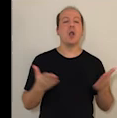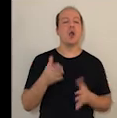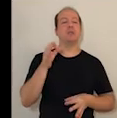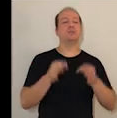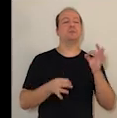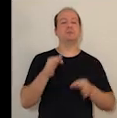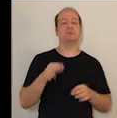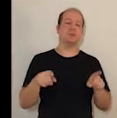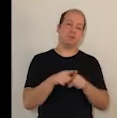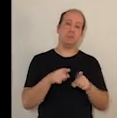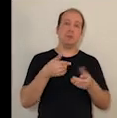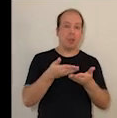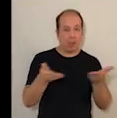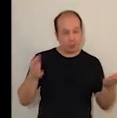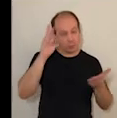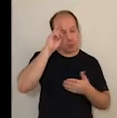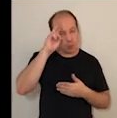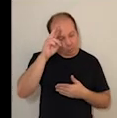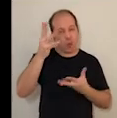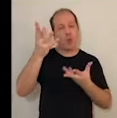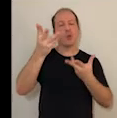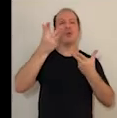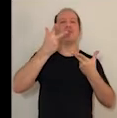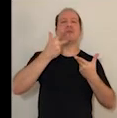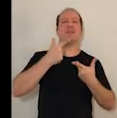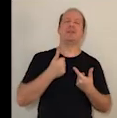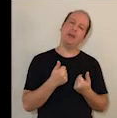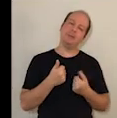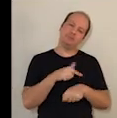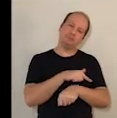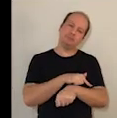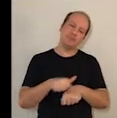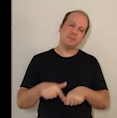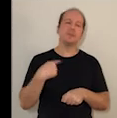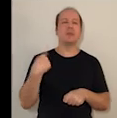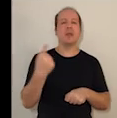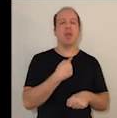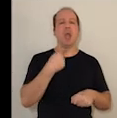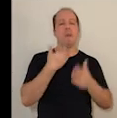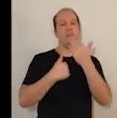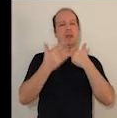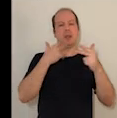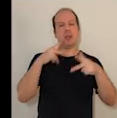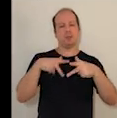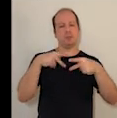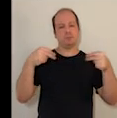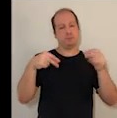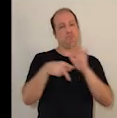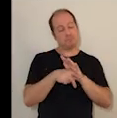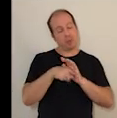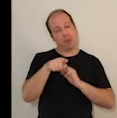valente, venha. Canina vai cuidar de você. E agora, excelência, digníssima senhora, prezados senhores, permitam-me